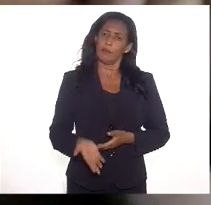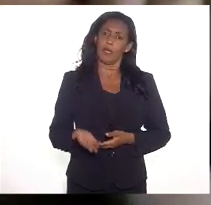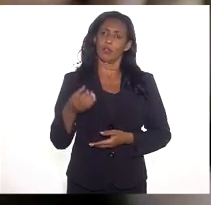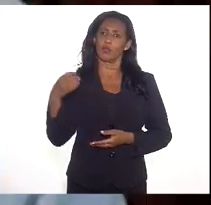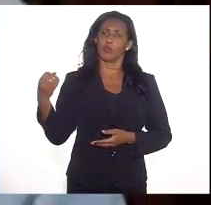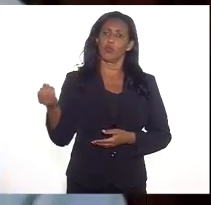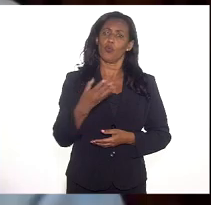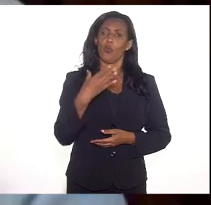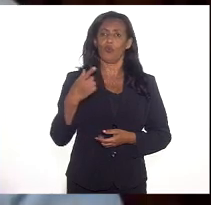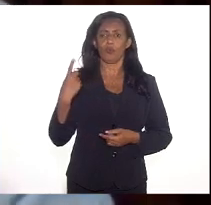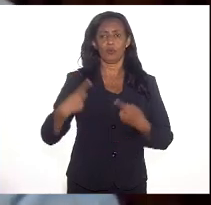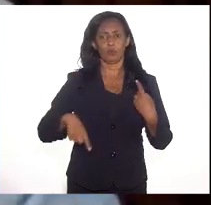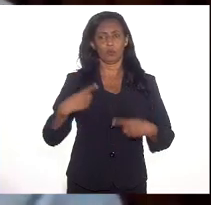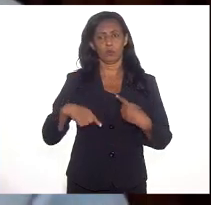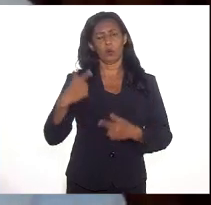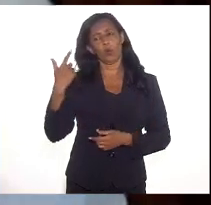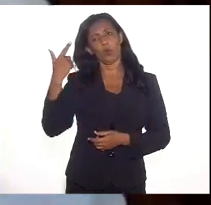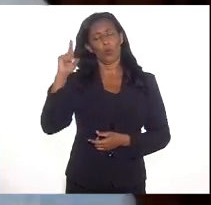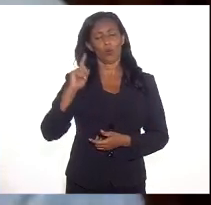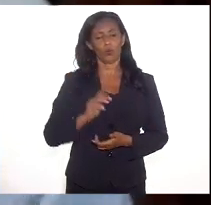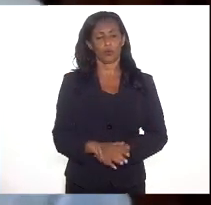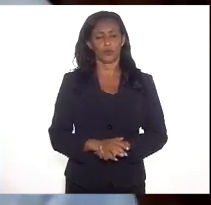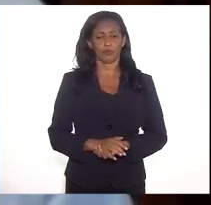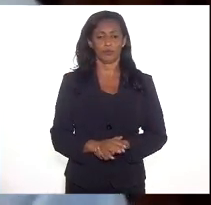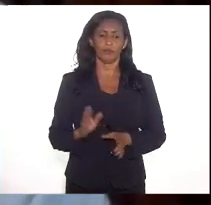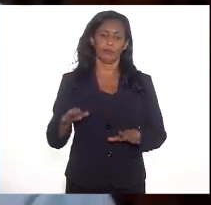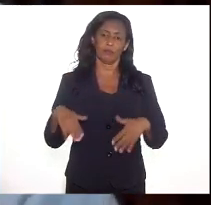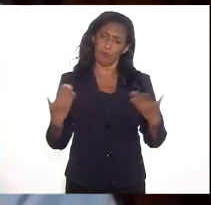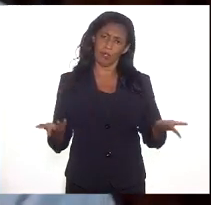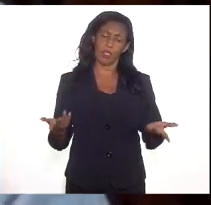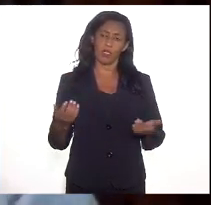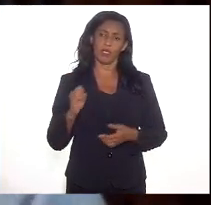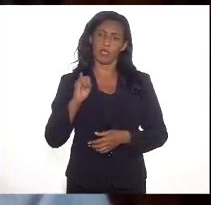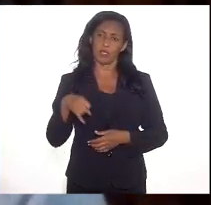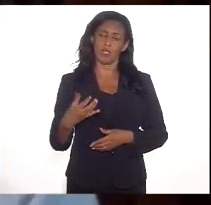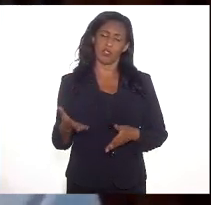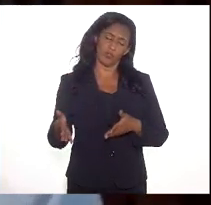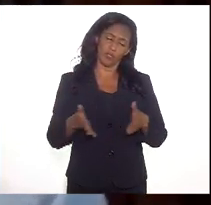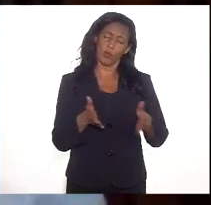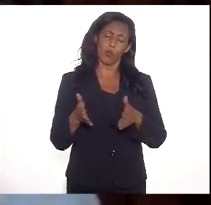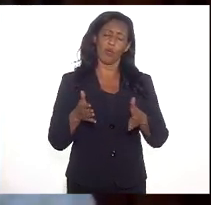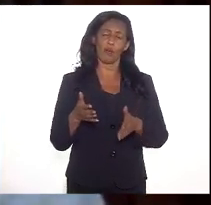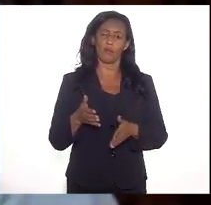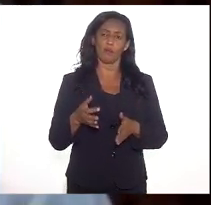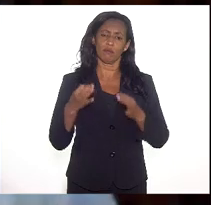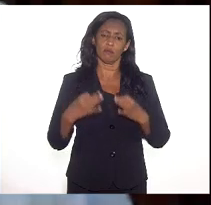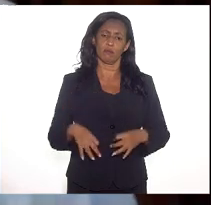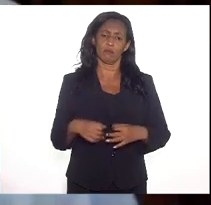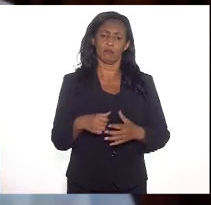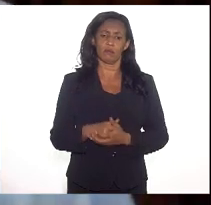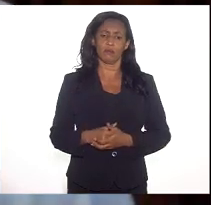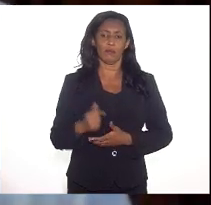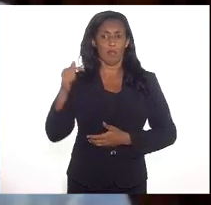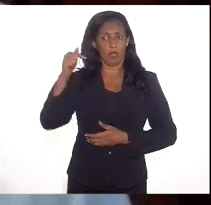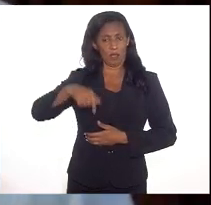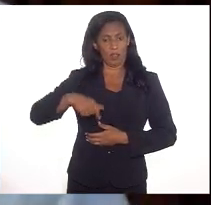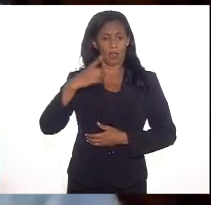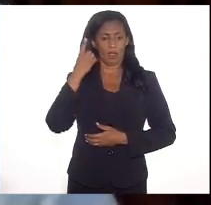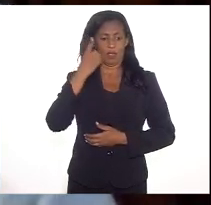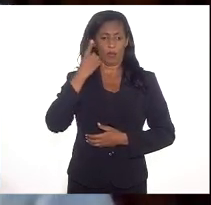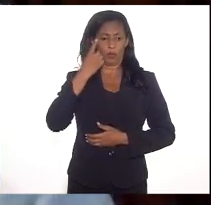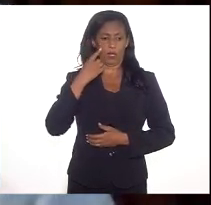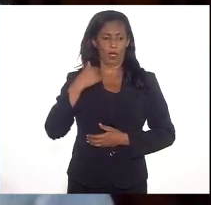uma nova discussão, um outro debate, e aí sim, eu acho que aí teríamos um caminho. Nesse, eu vou, deputado Luiz Paulo,